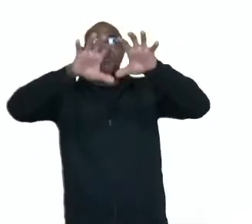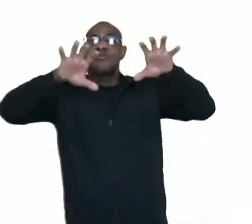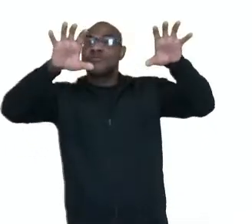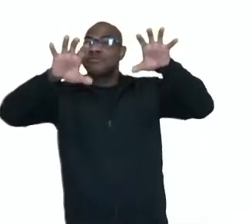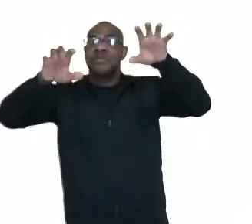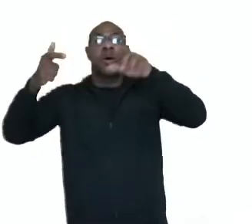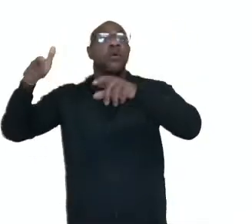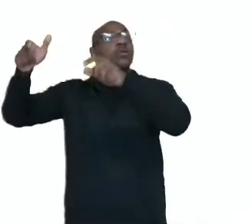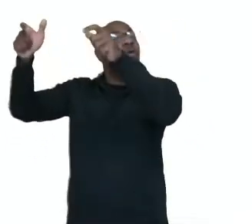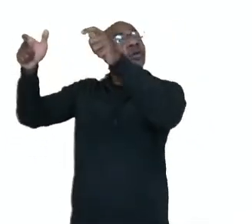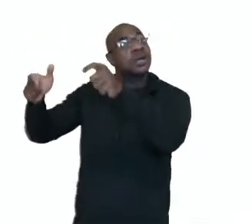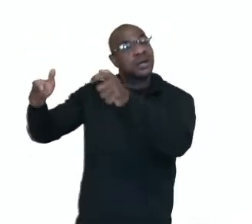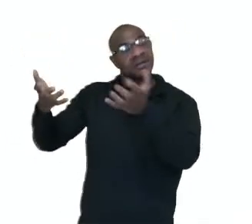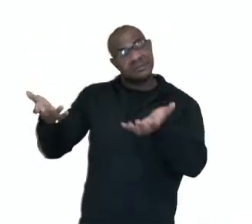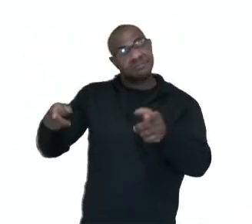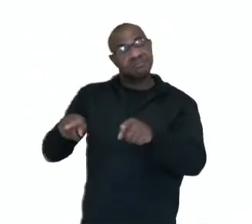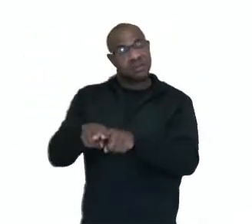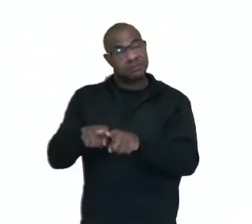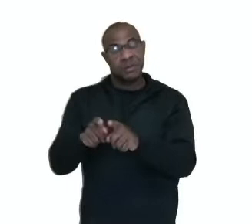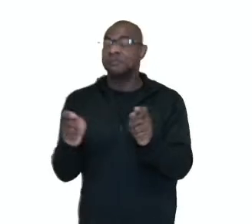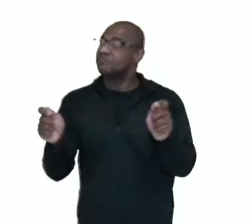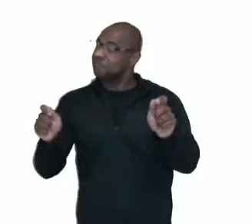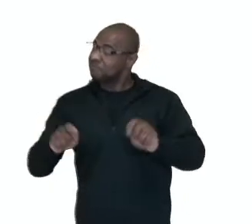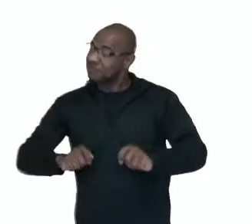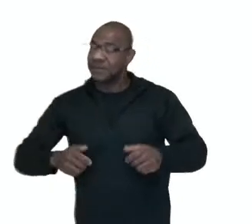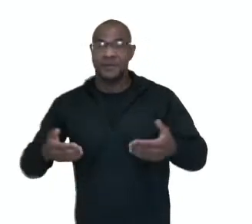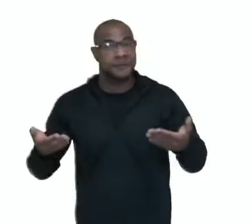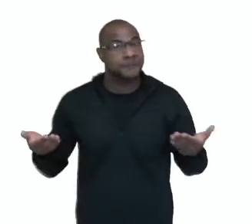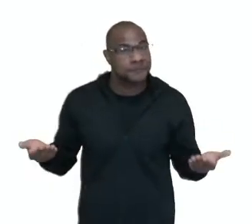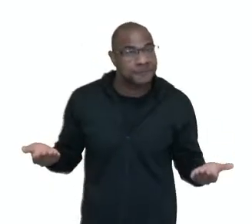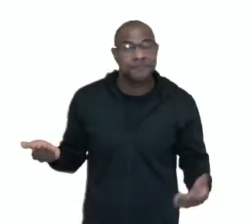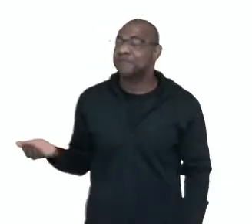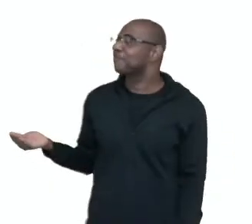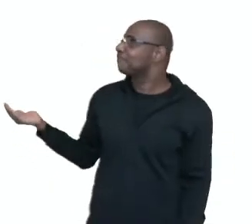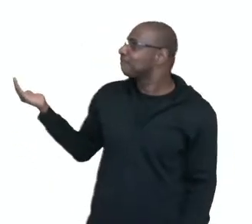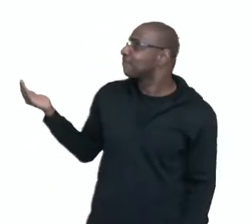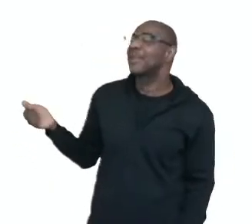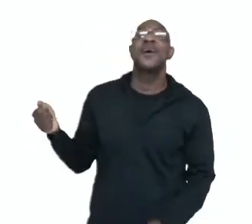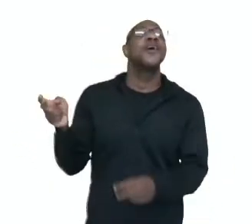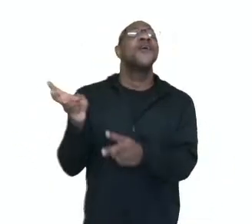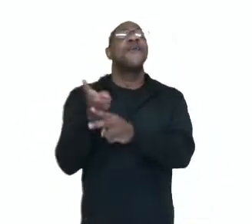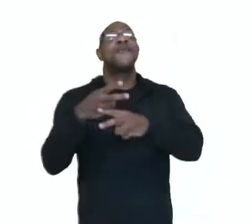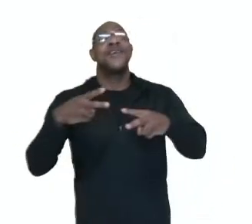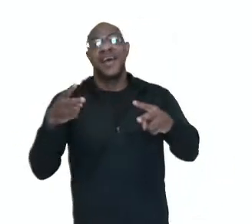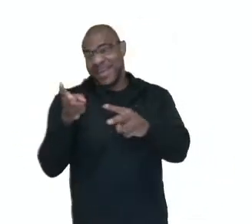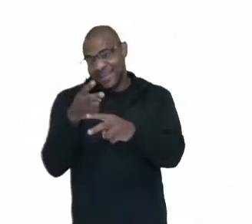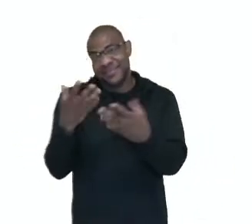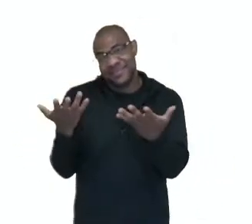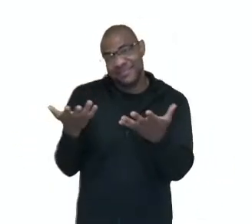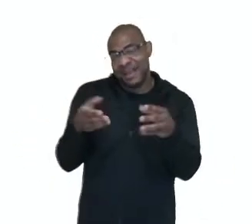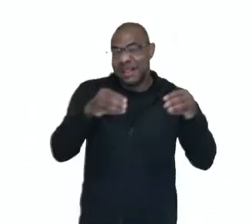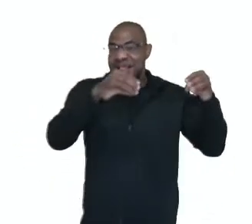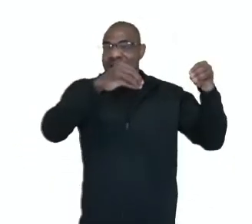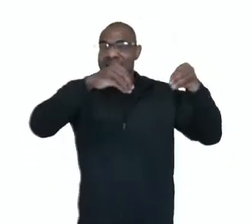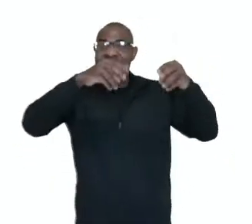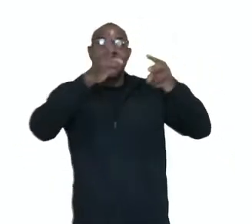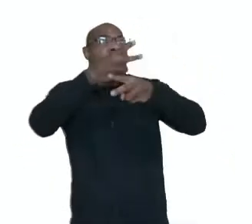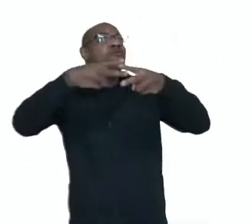chuvas ácidas que vão deteriorar, então, monumentos, né? O vento vai levar essas nuvens para outros lugares,